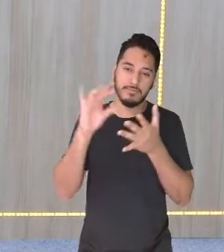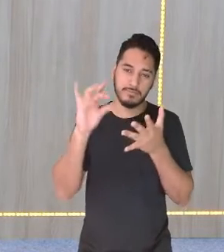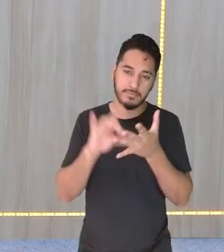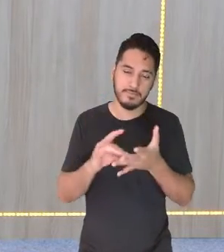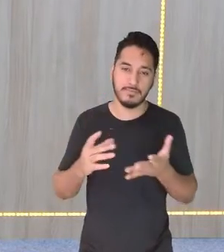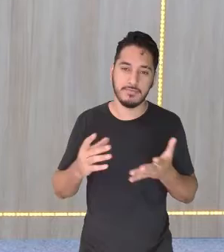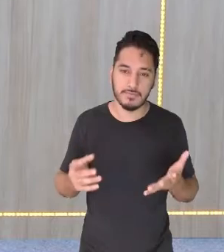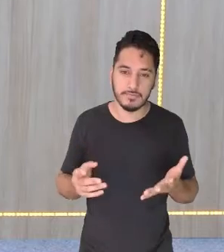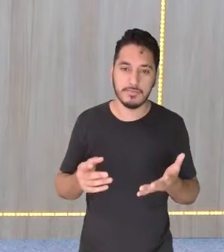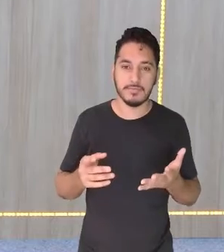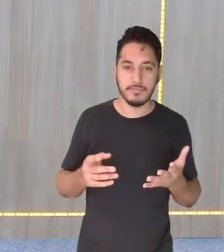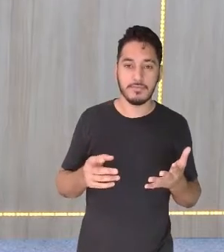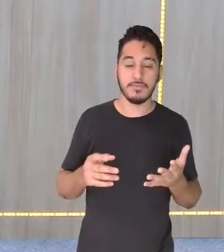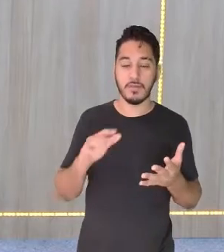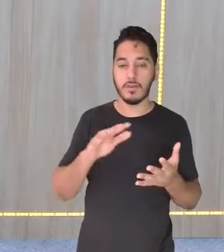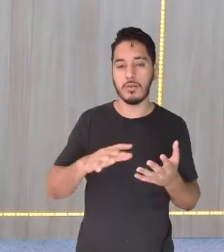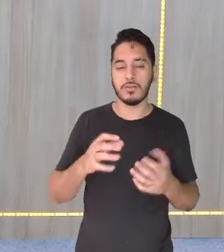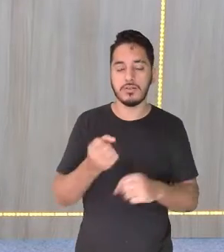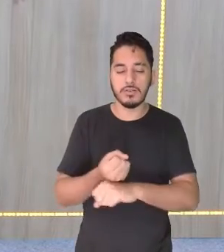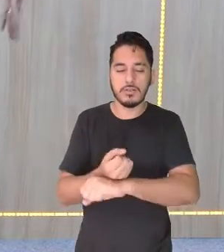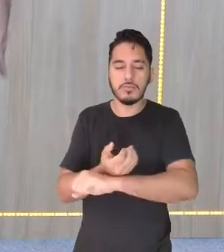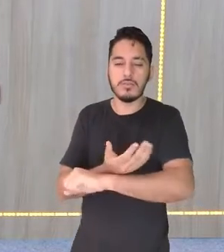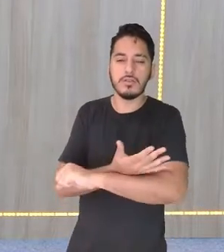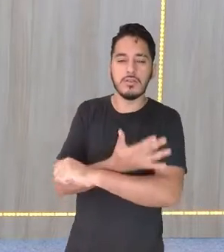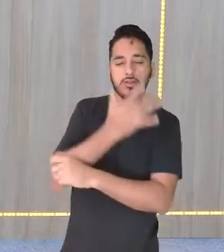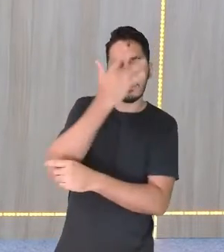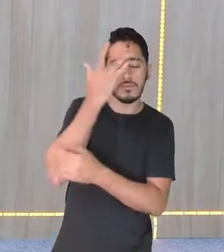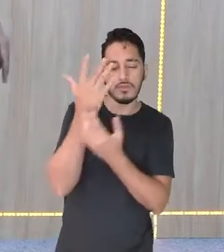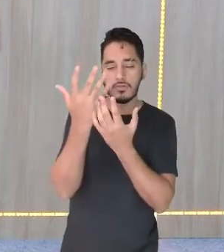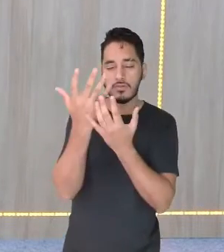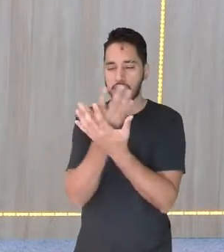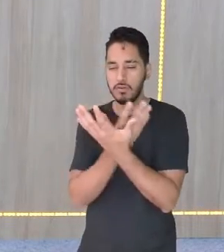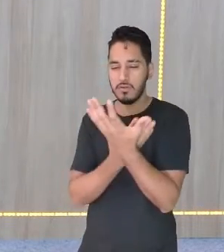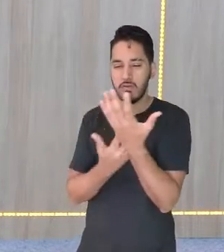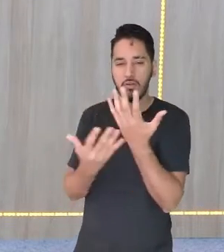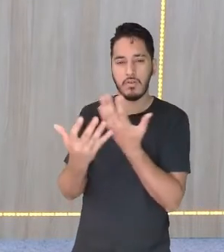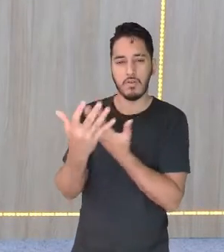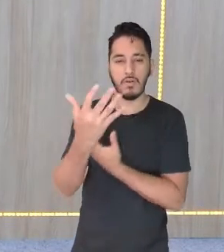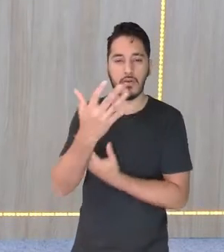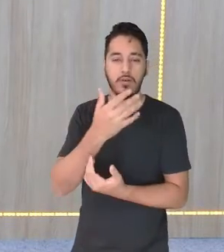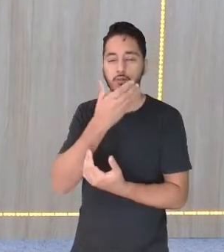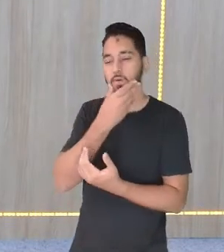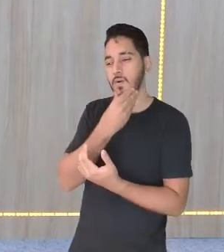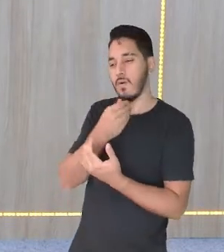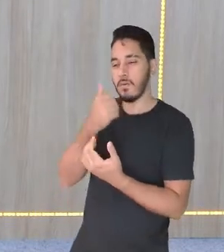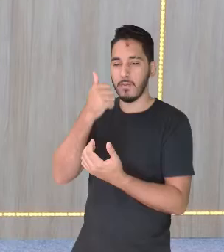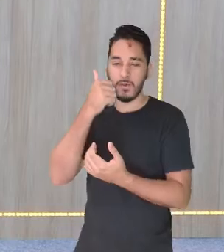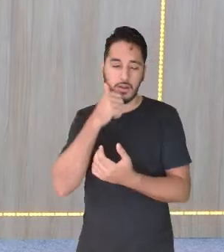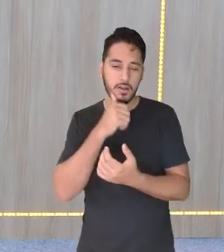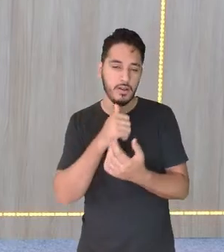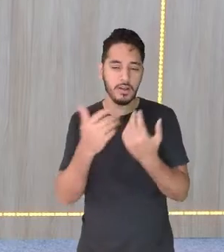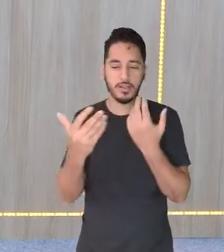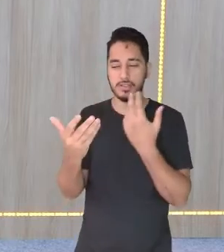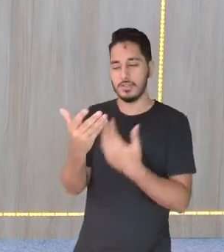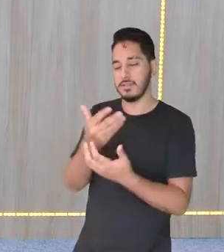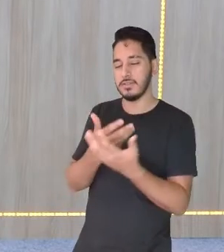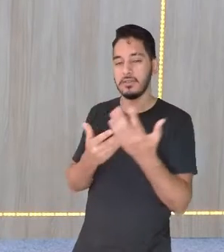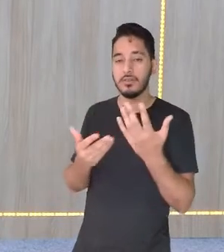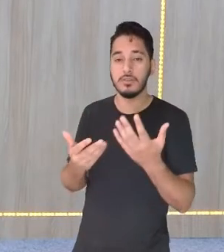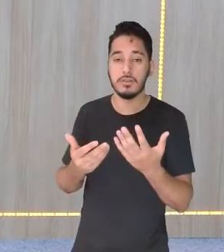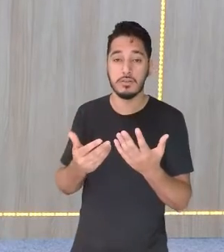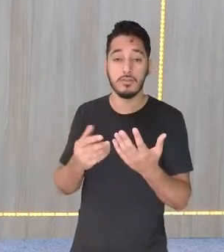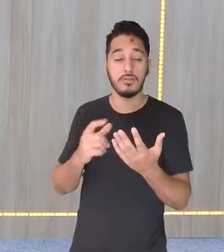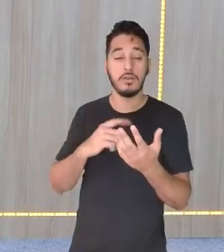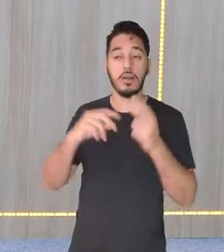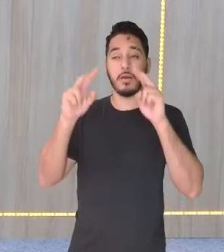casório, né? Uma questão mais sentimental entre as pessoas, entre os casais. Por isso que a paisagem, além de trabalhar o campo